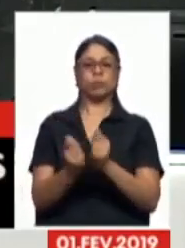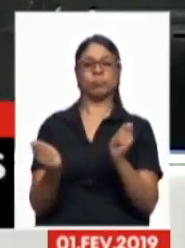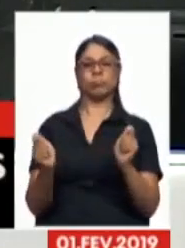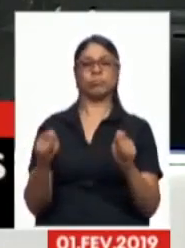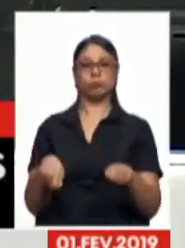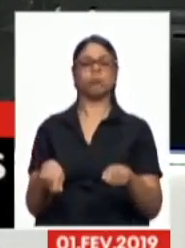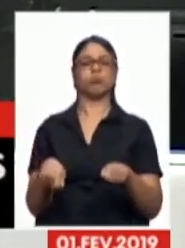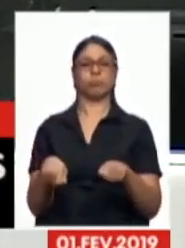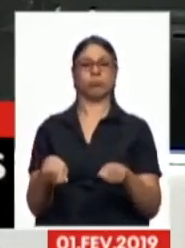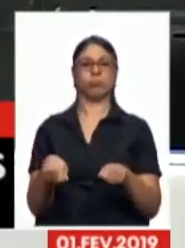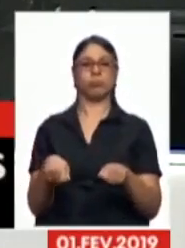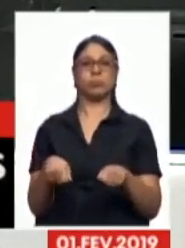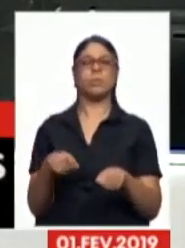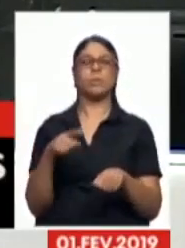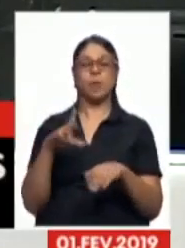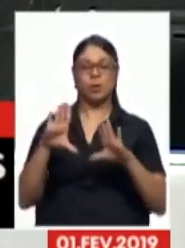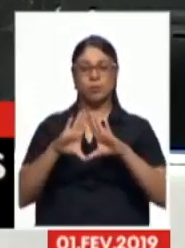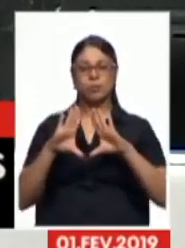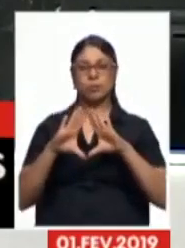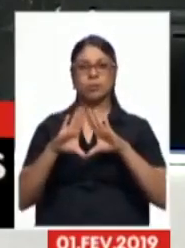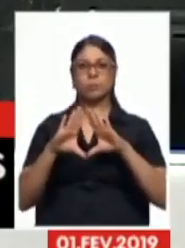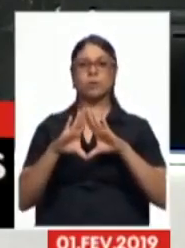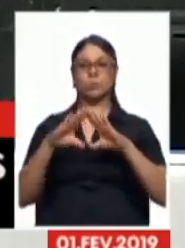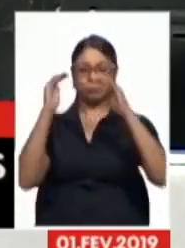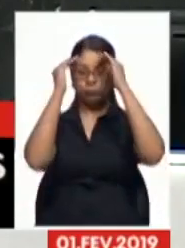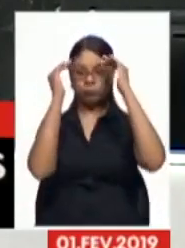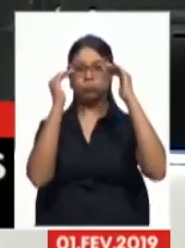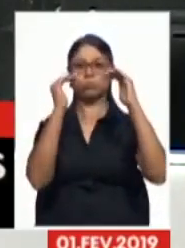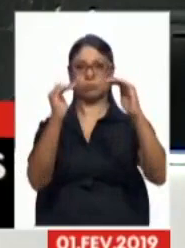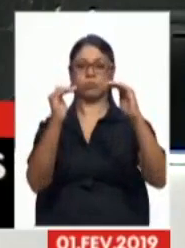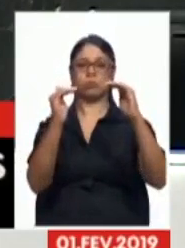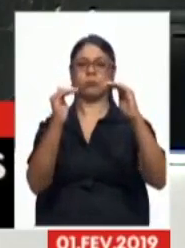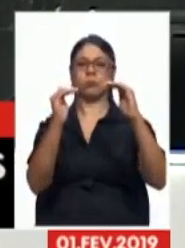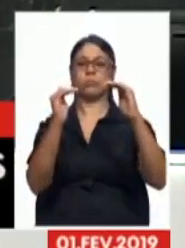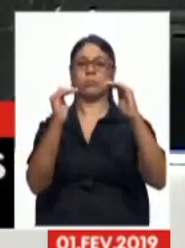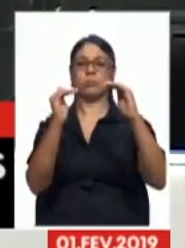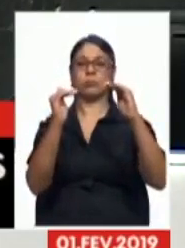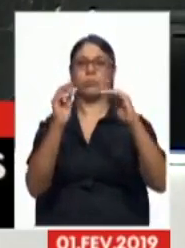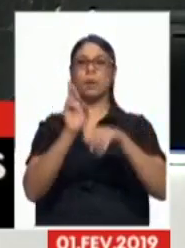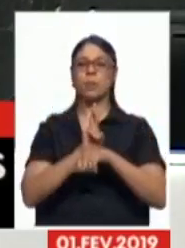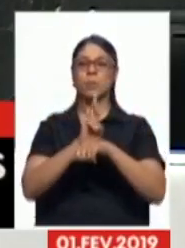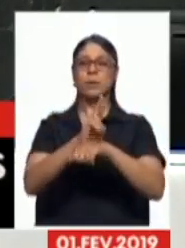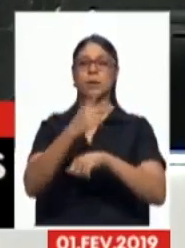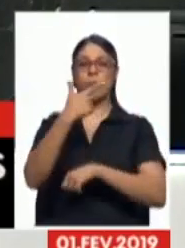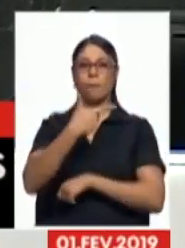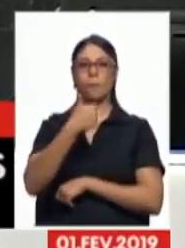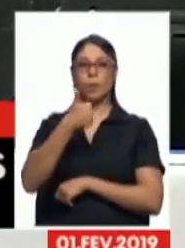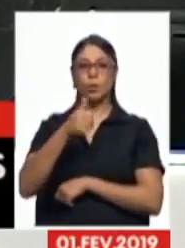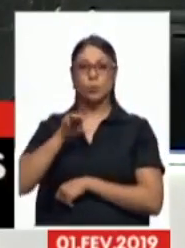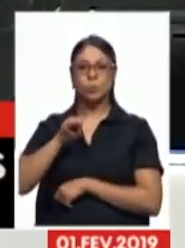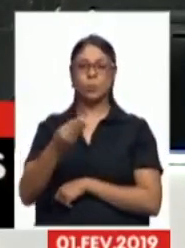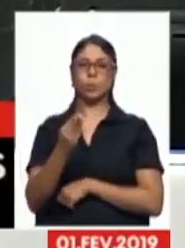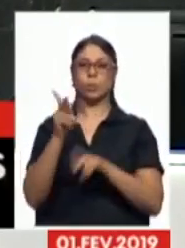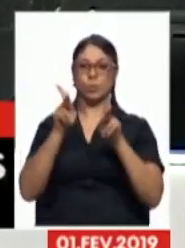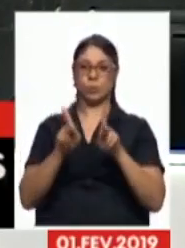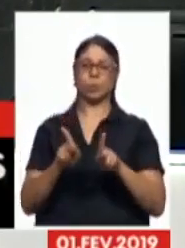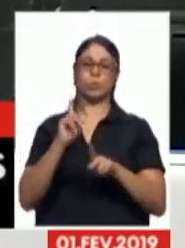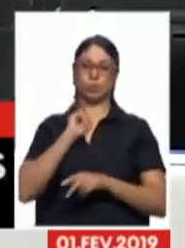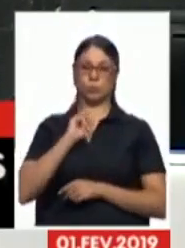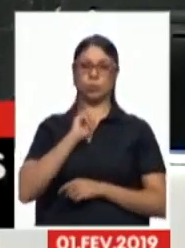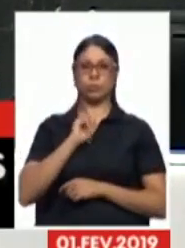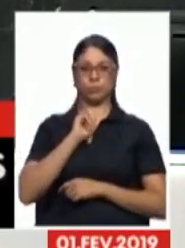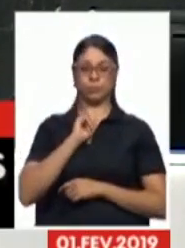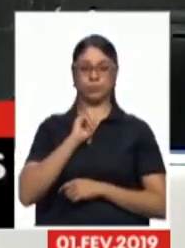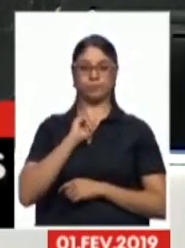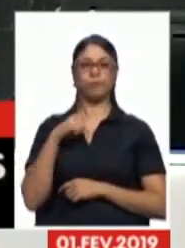essencial para que essa casa cumpra o dever de representar 21 milhões de mineiros. Sabemos que